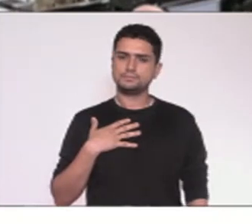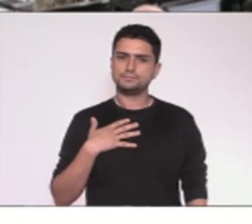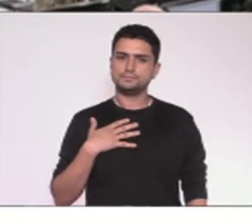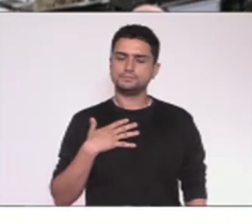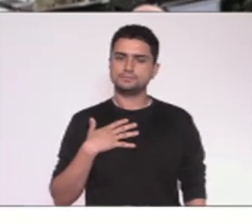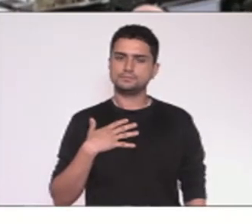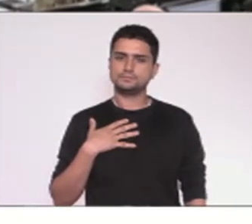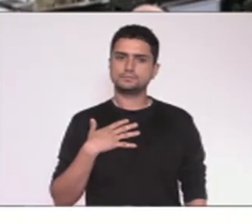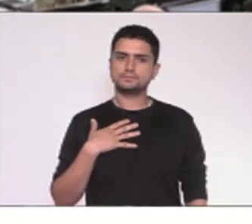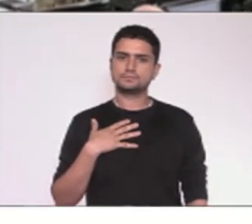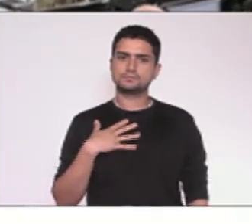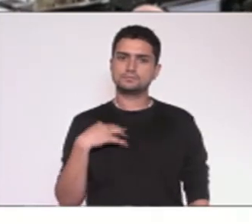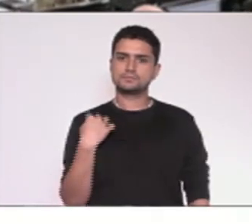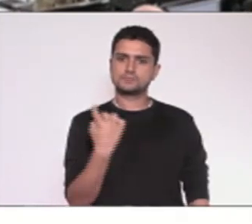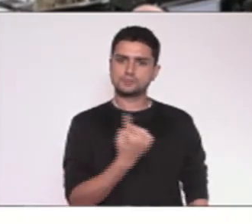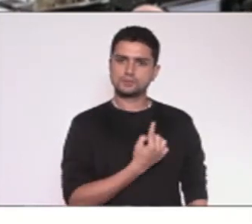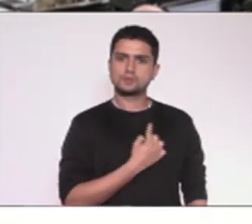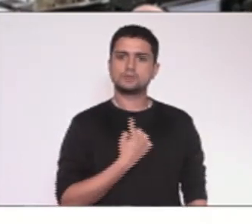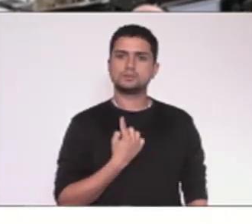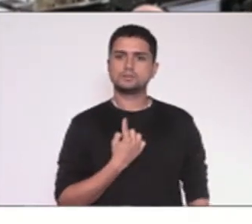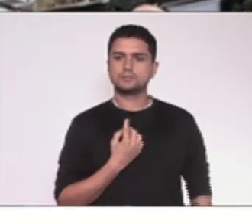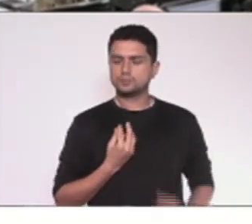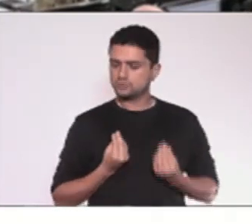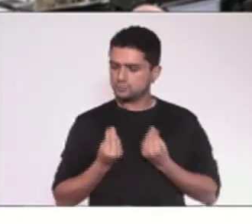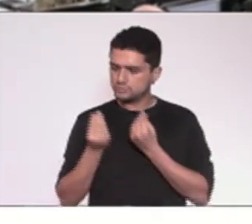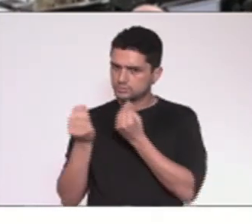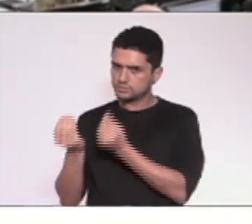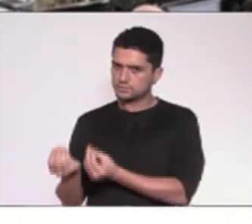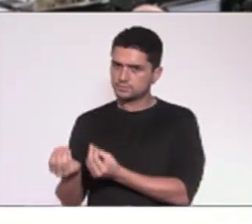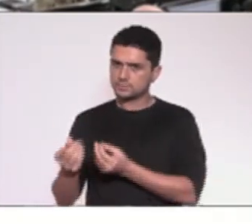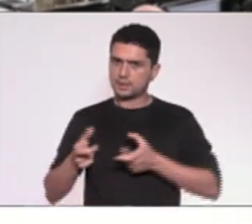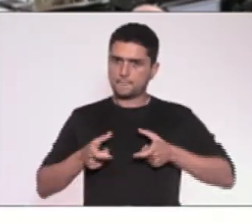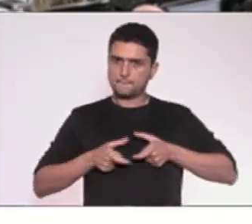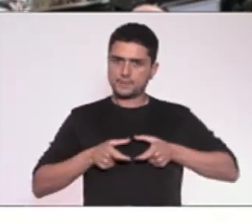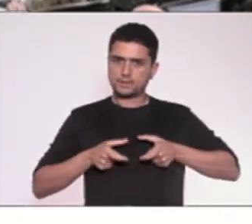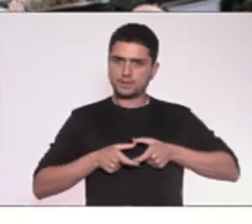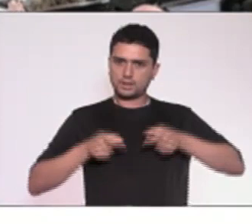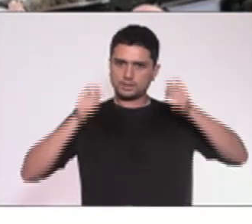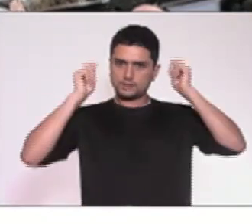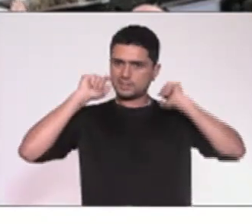que nós entregamos para você, Carmen, a sua medalha Tiradentes.